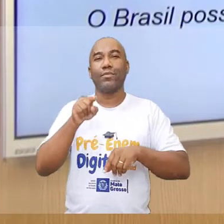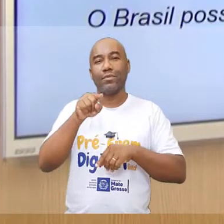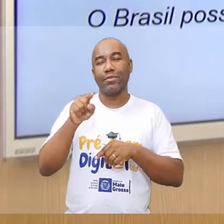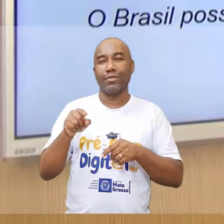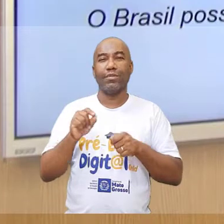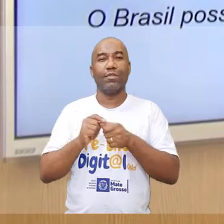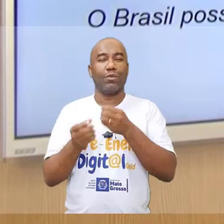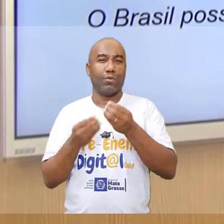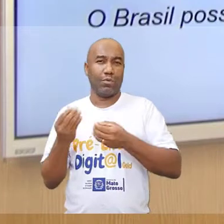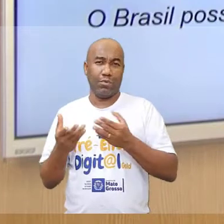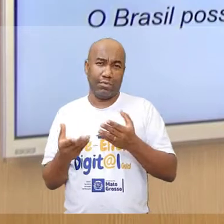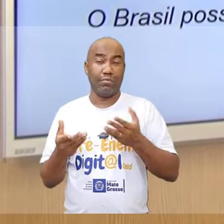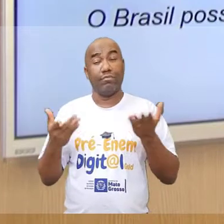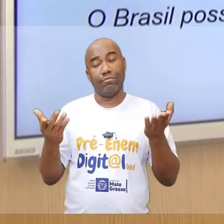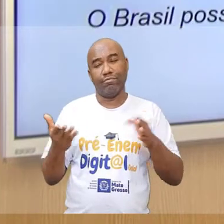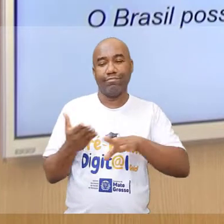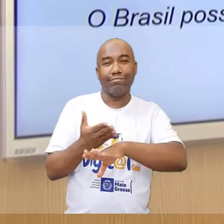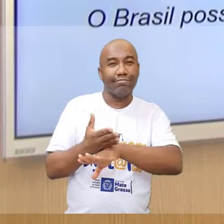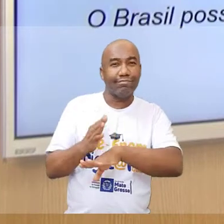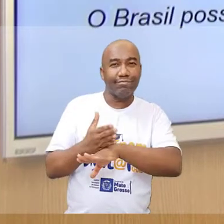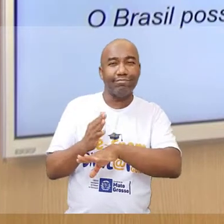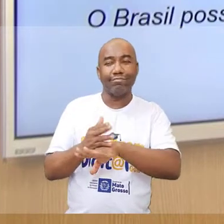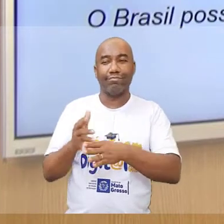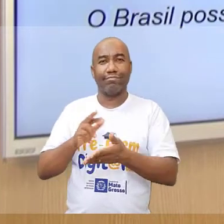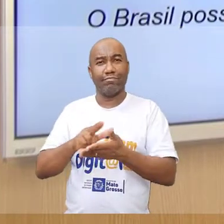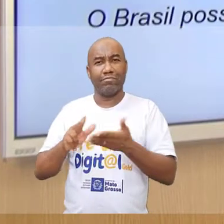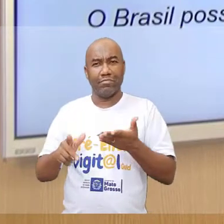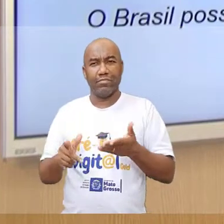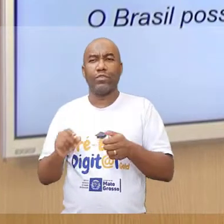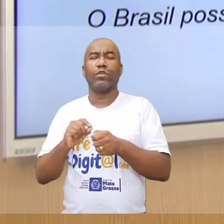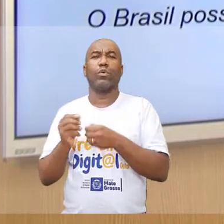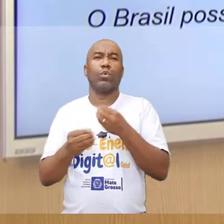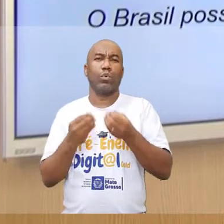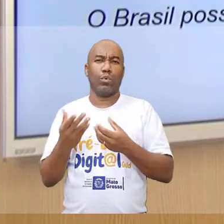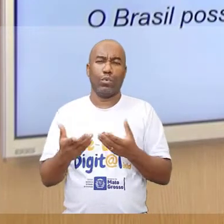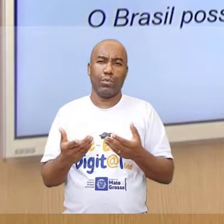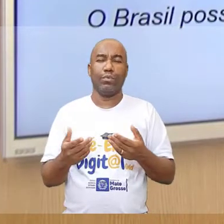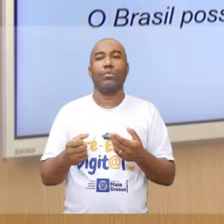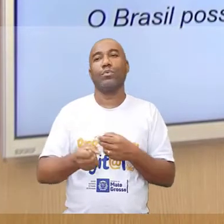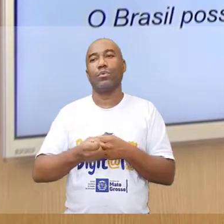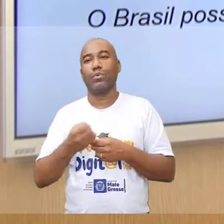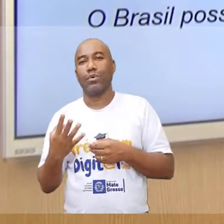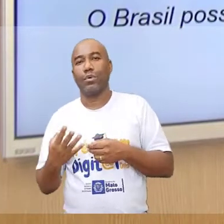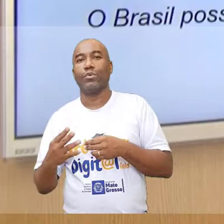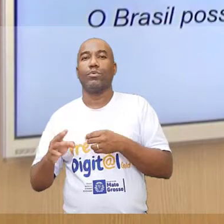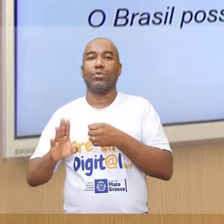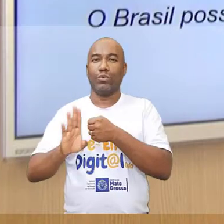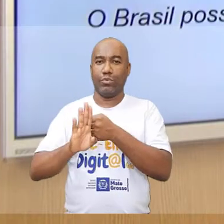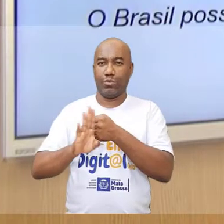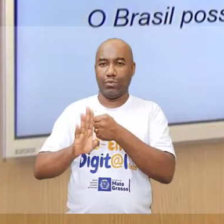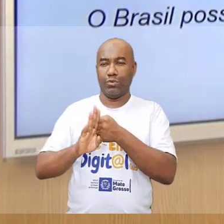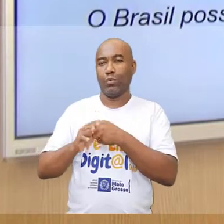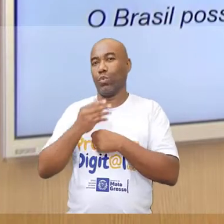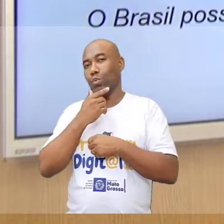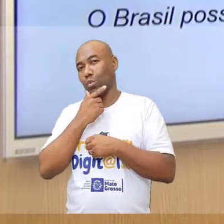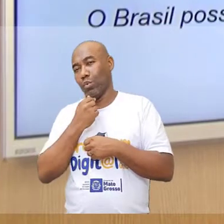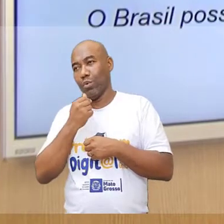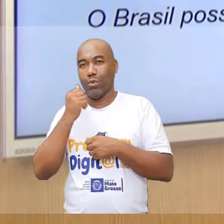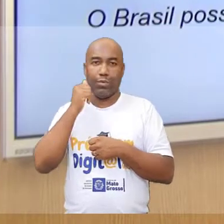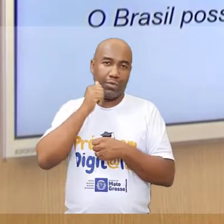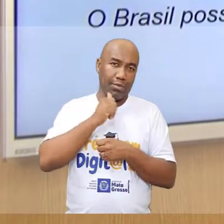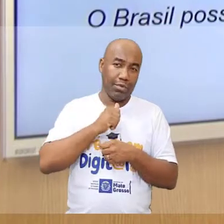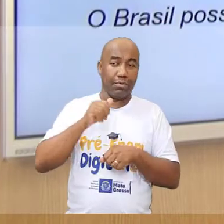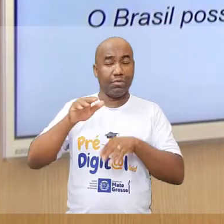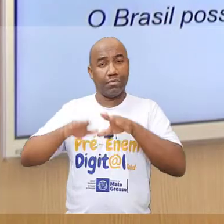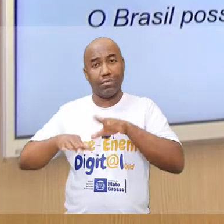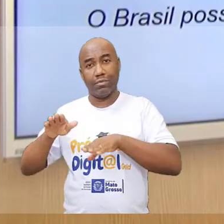o mesmo gênero. Neste caso, são os dois substantivos do gênero feminino. Se